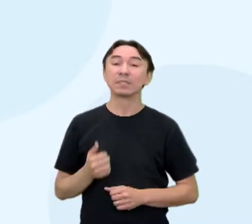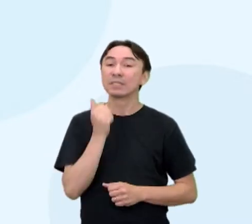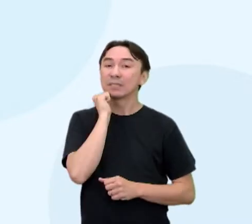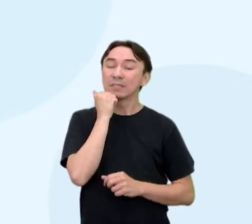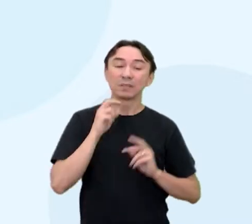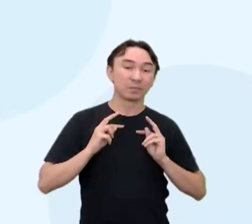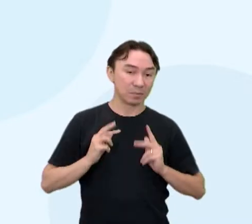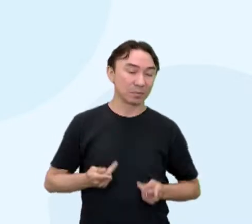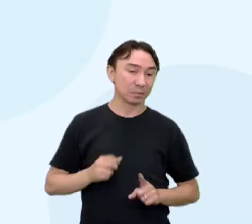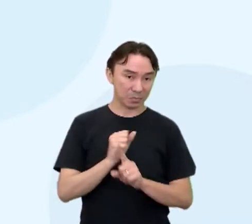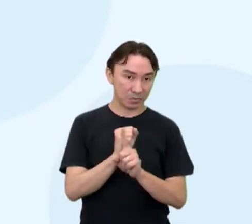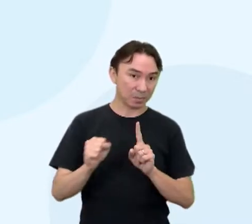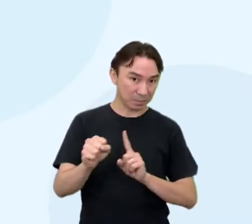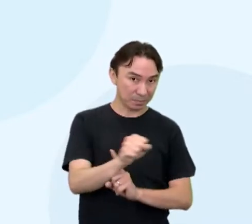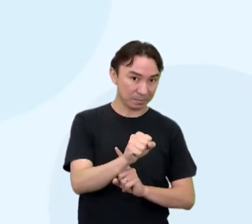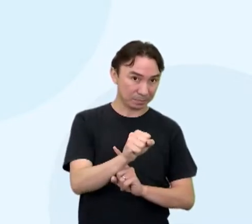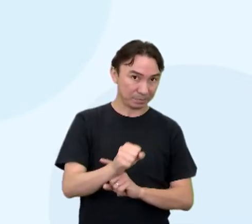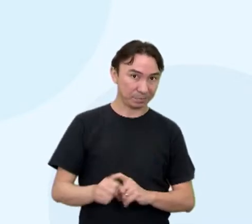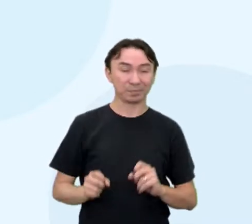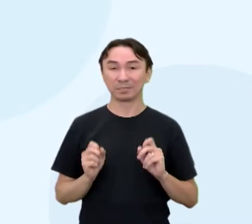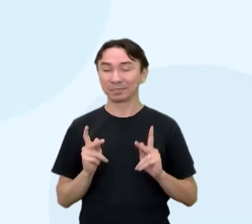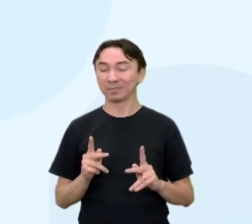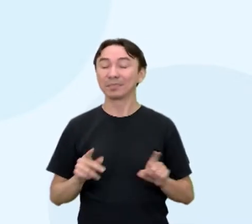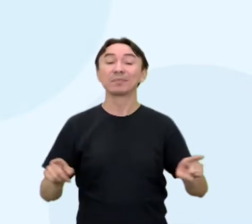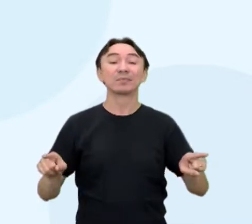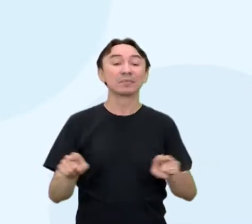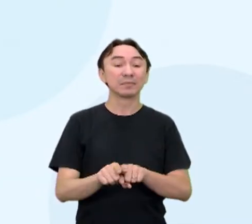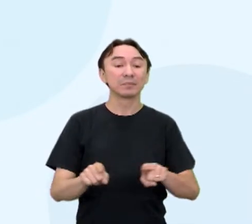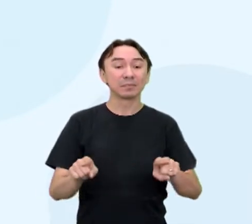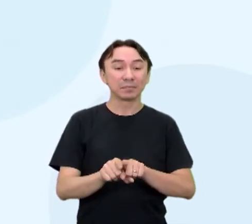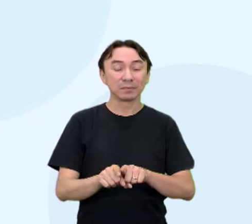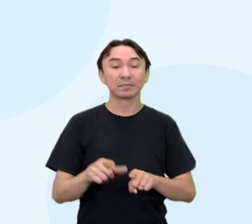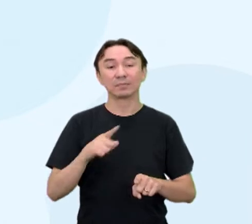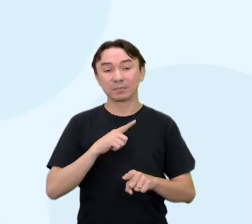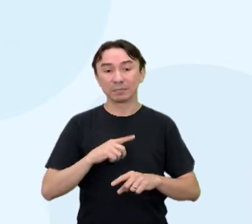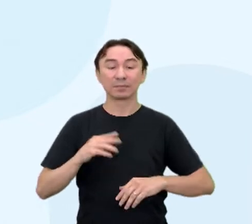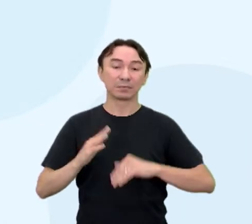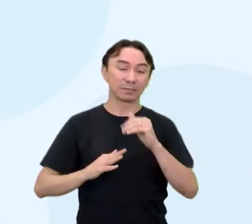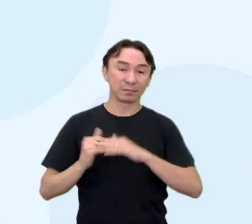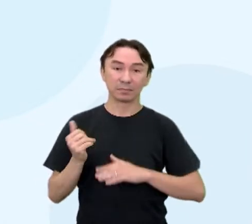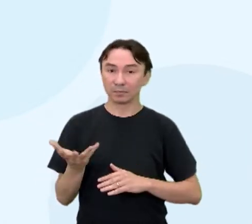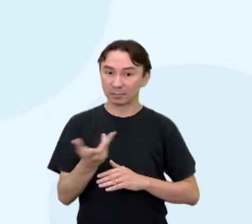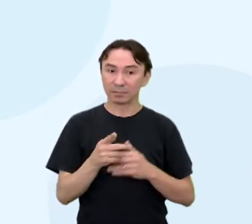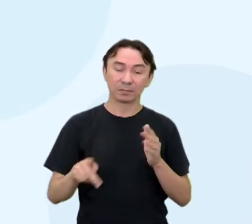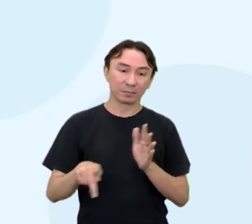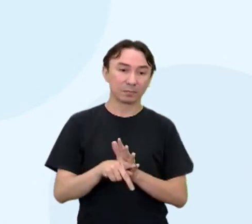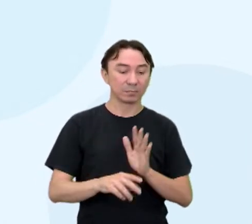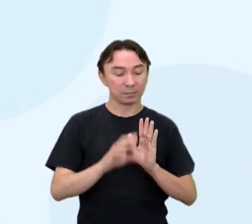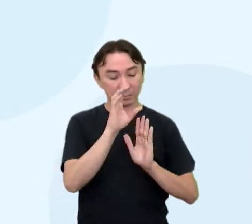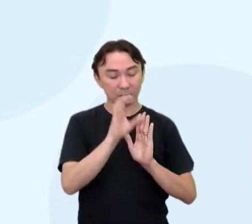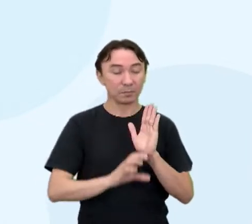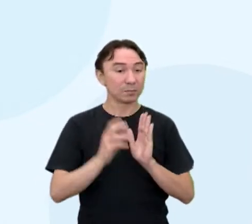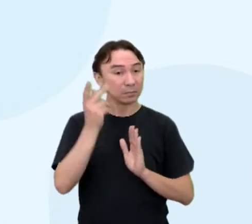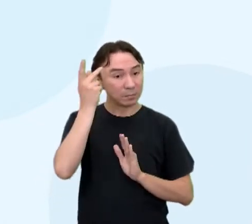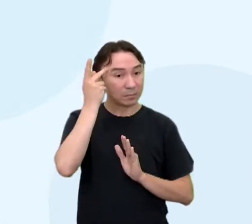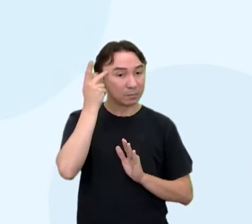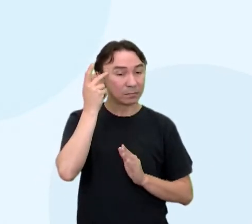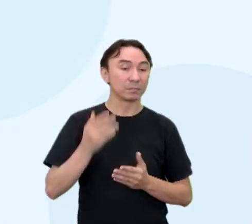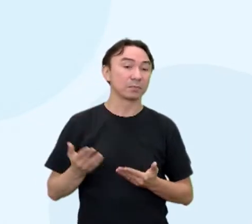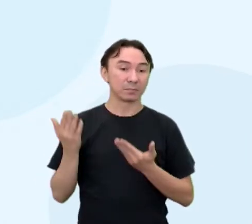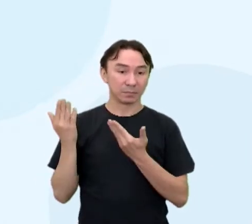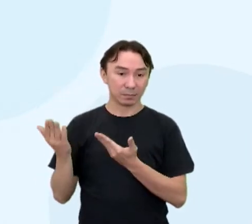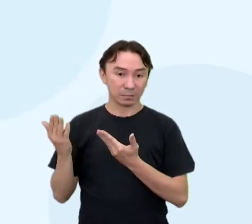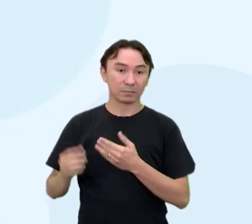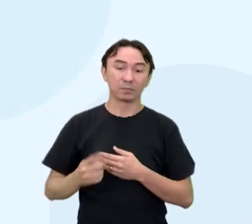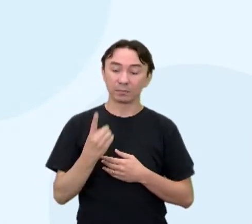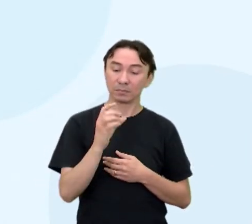e aplicadas. E também temos as habilidades aí do currículo paulista, que está aí na tela para vocês,